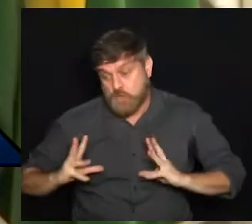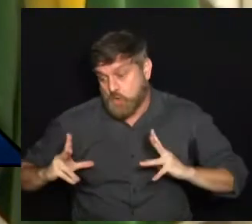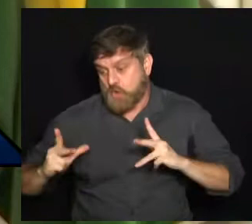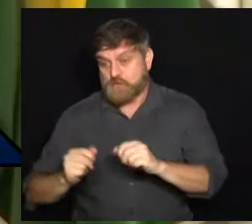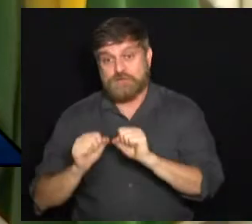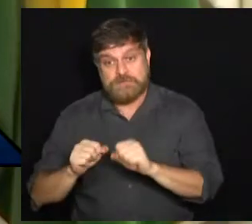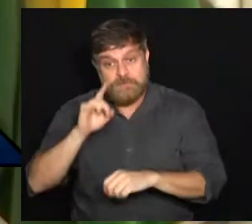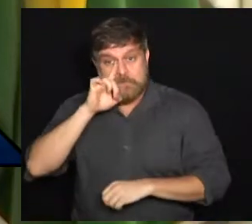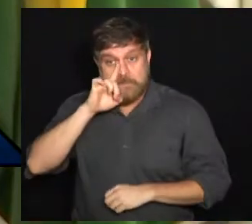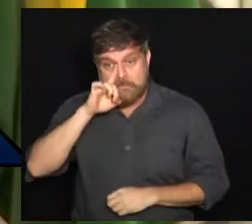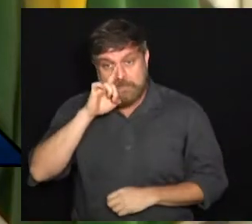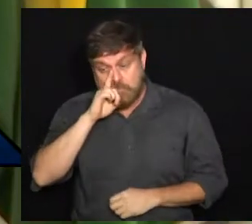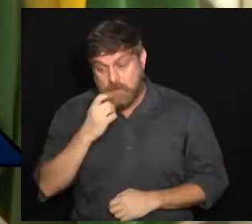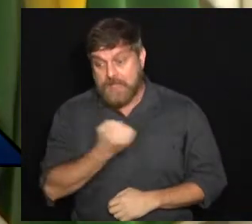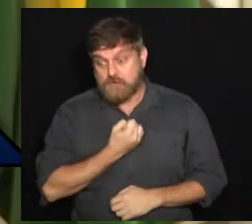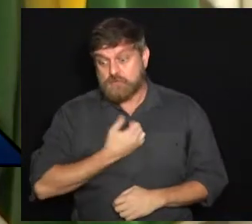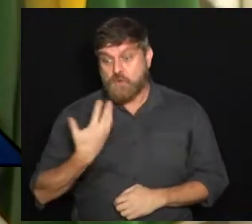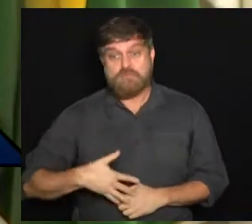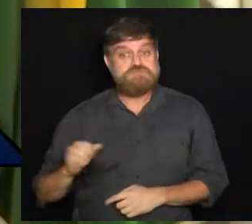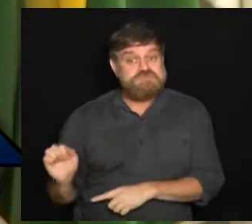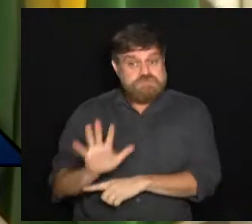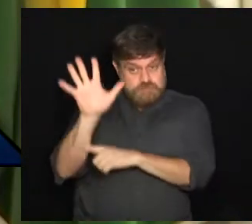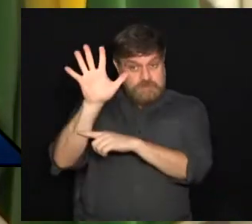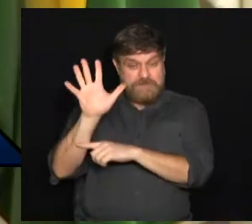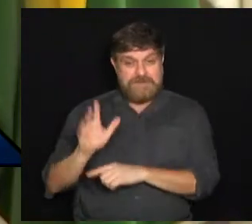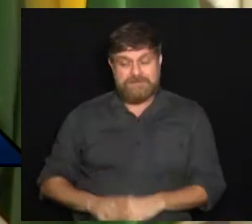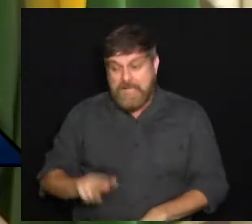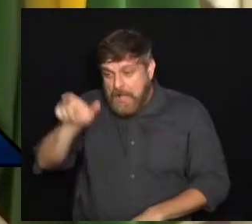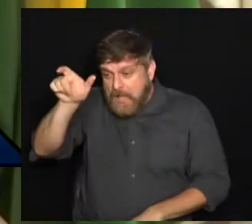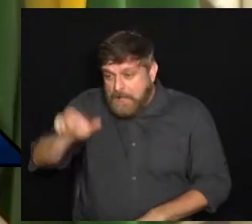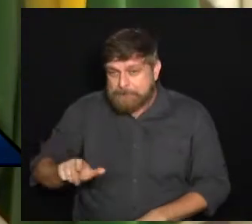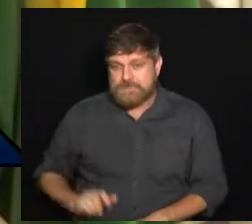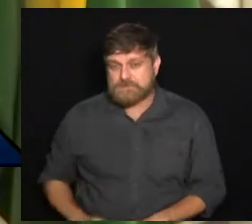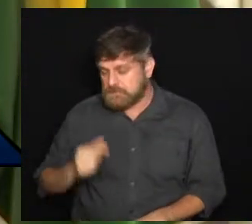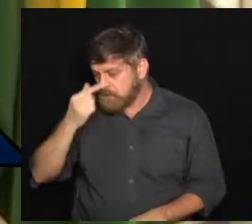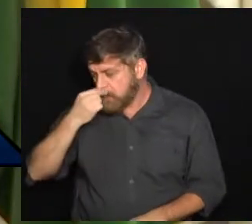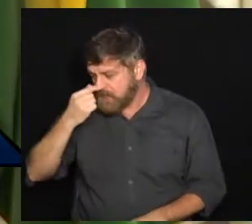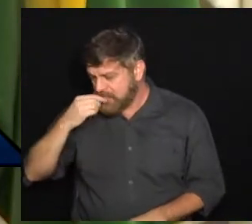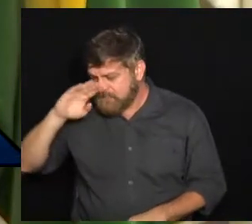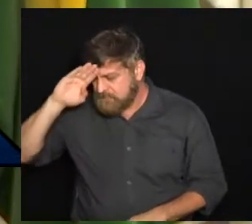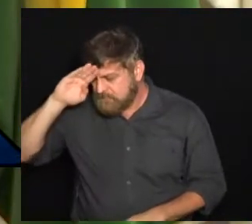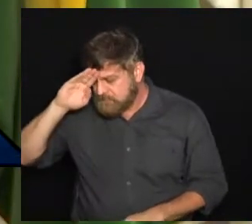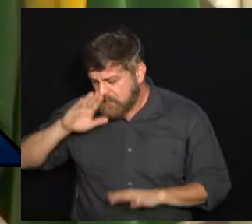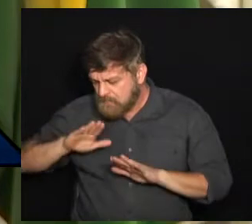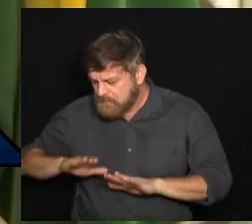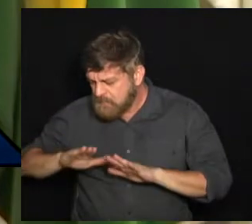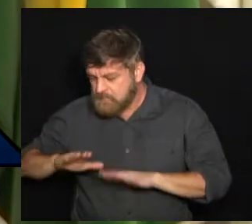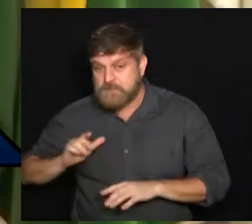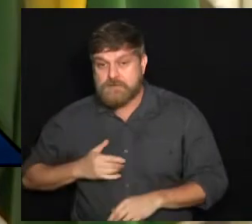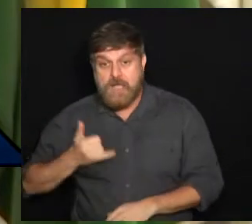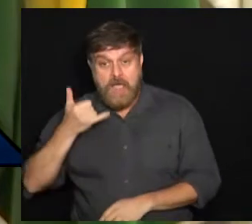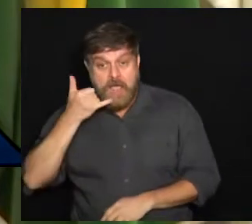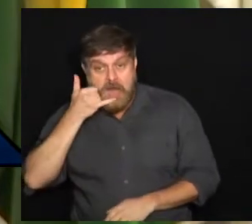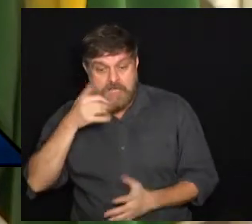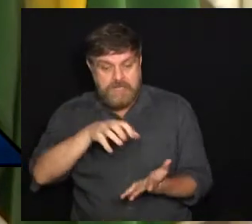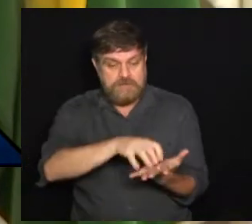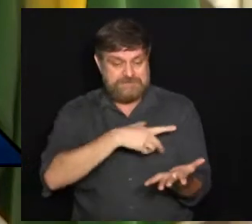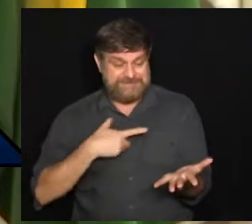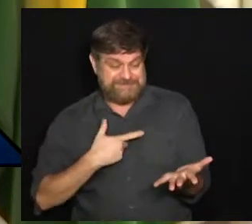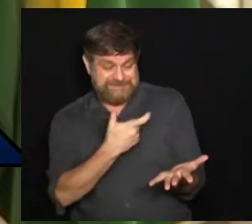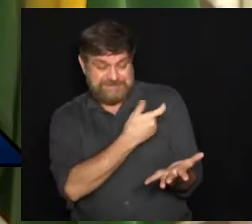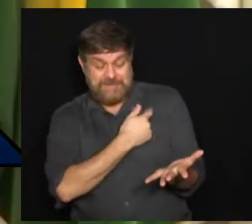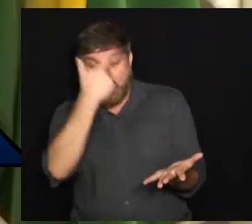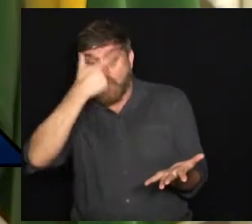é coisa pra caramba, mas ainda assim, um quadro leve, o que se deve fazer é ligar para o centro de saúde e falar, ó, estou com um